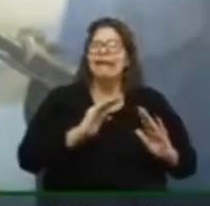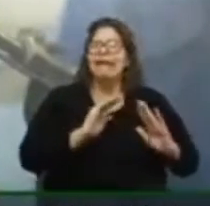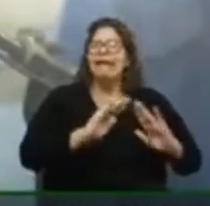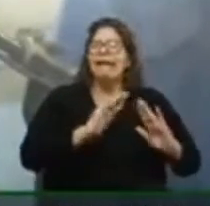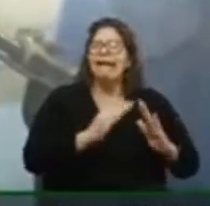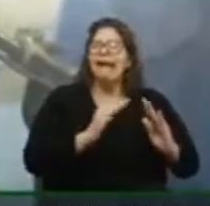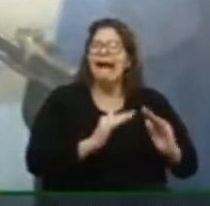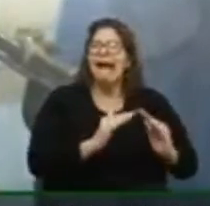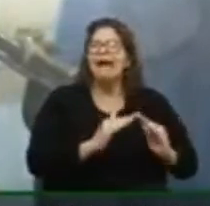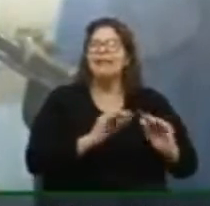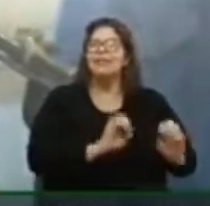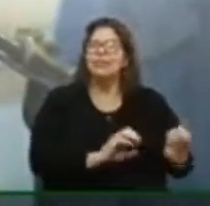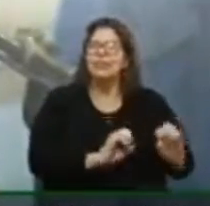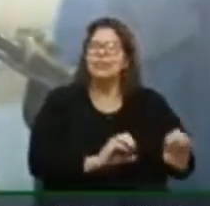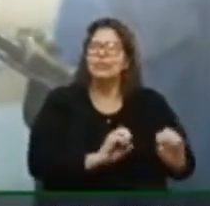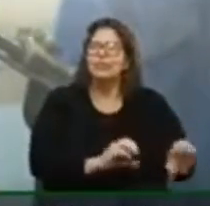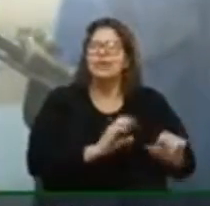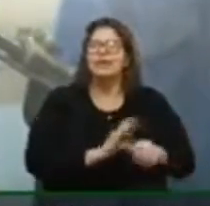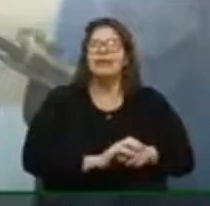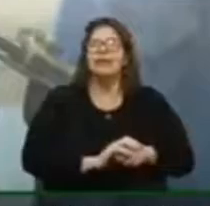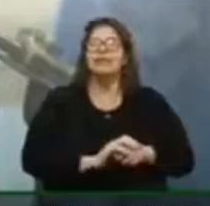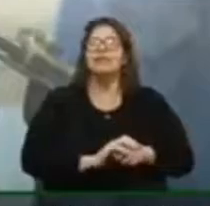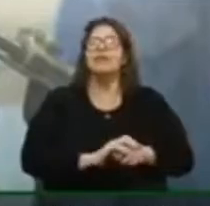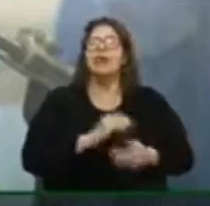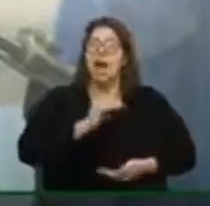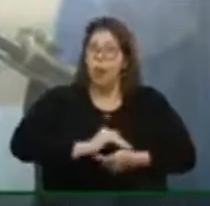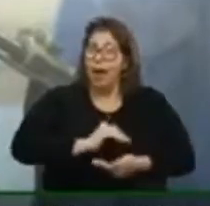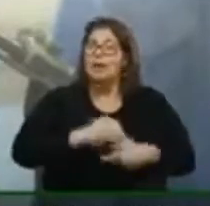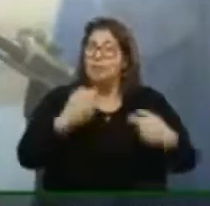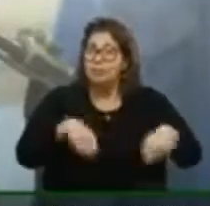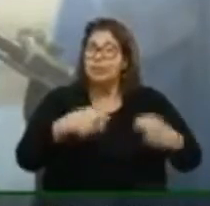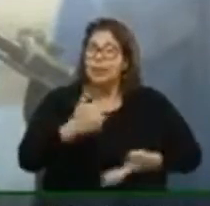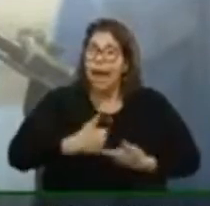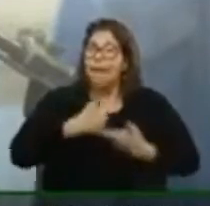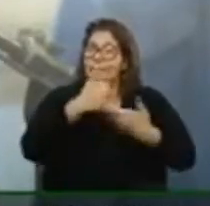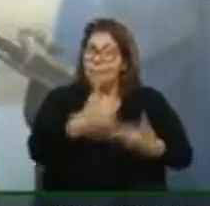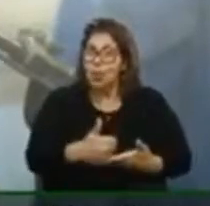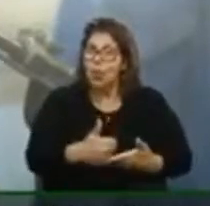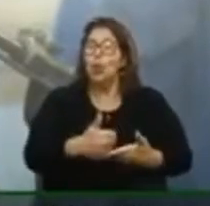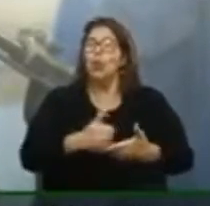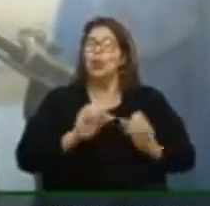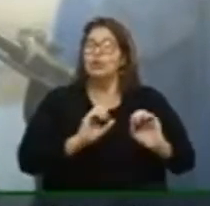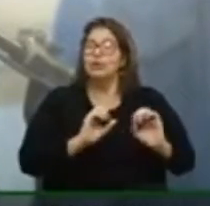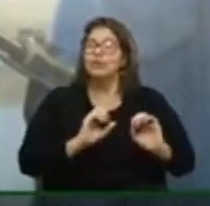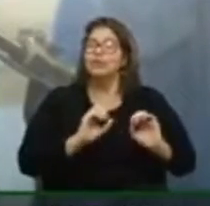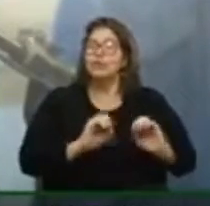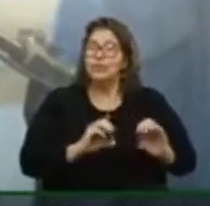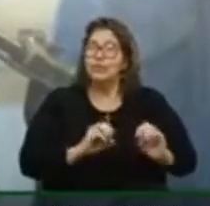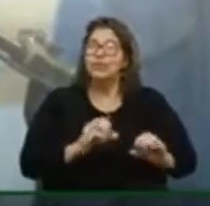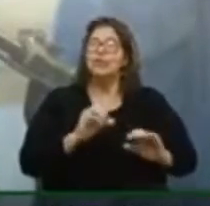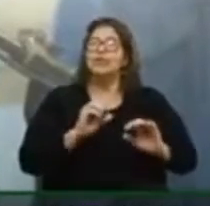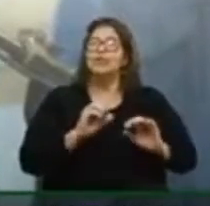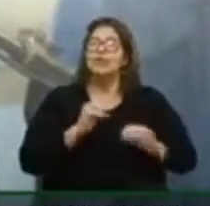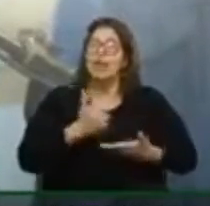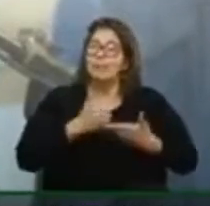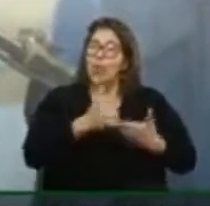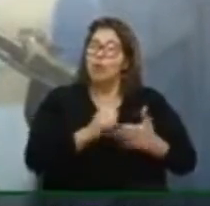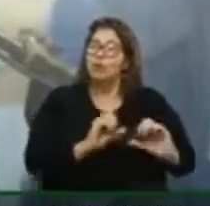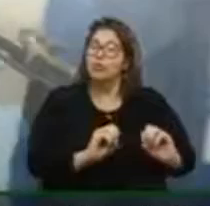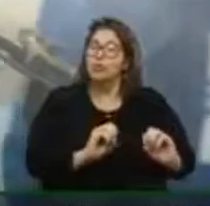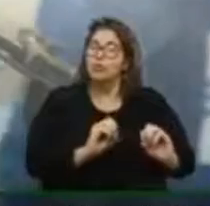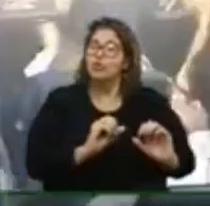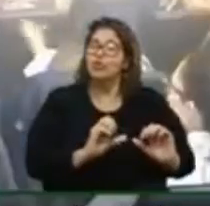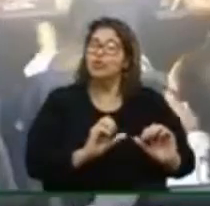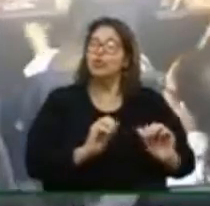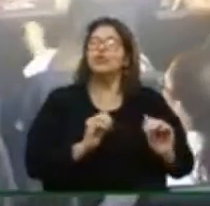necessidade aliás a uergs precisa de apoio estudantil e assistência estudantil porque é uma